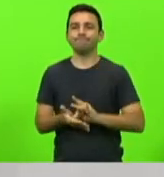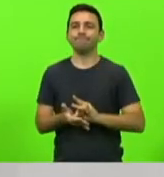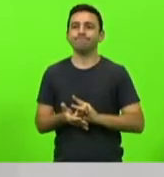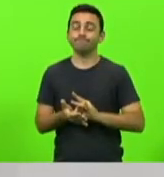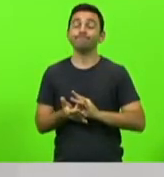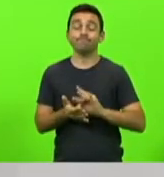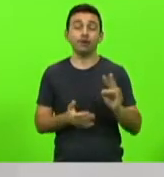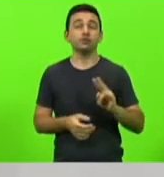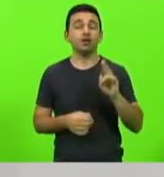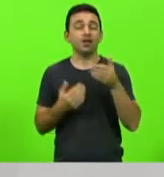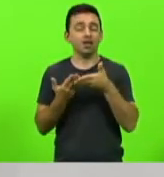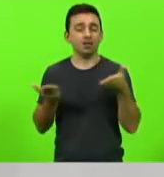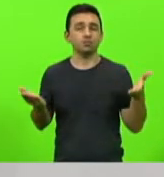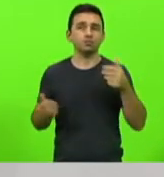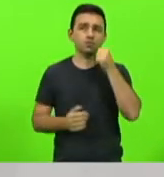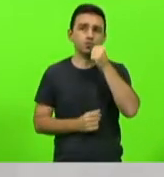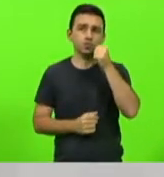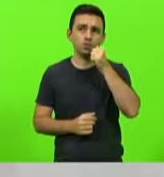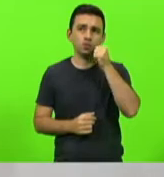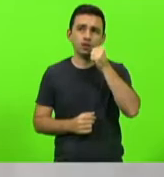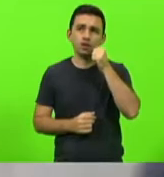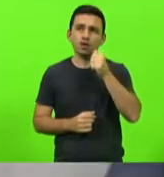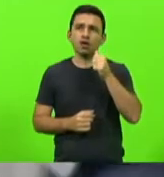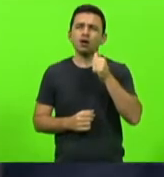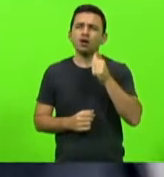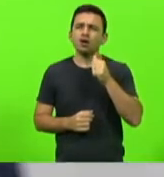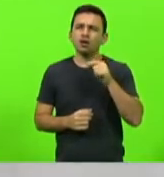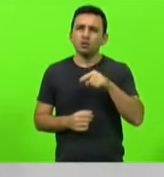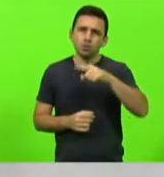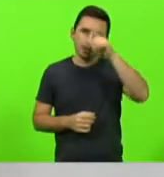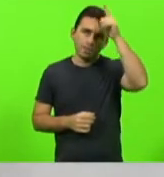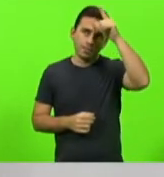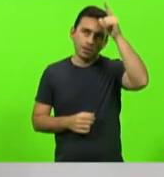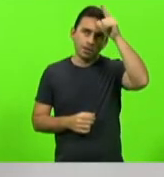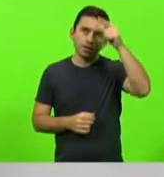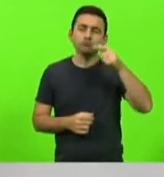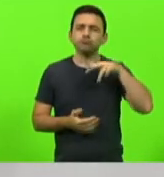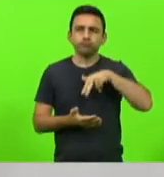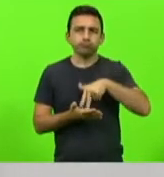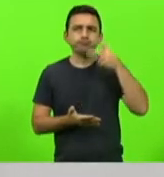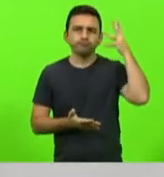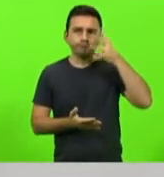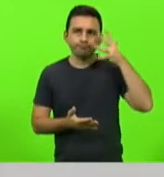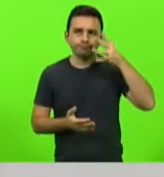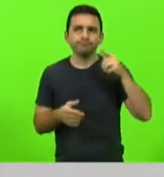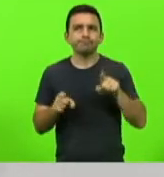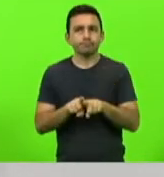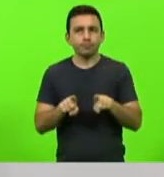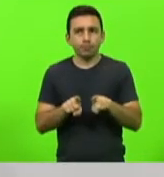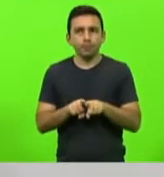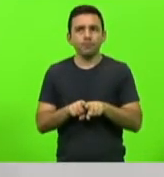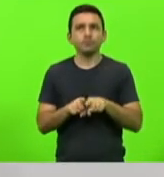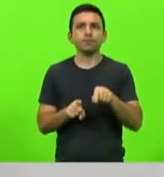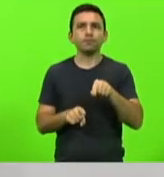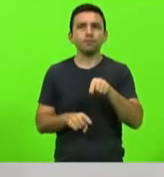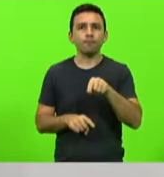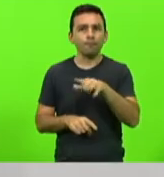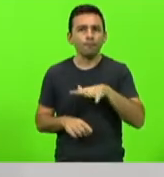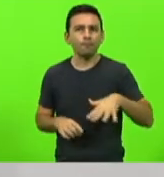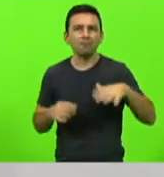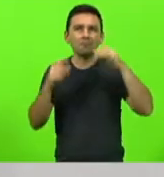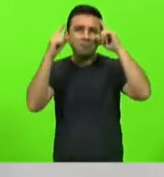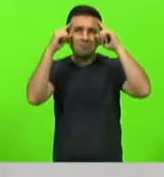as mulheres. Hoje o deputado Sargento Lima usou a tribuna, essas pessoas que agem com